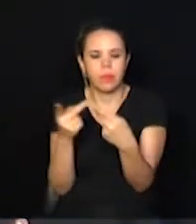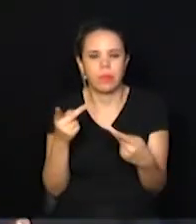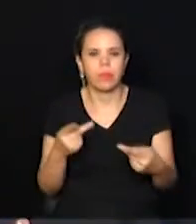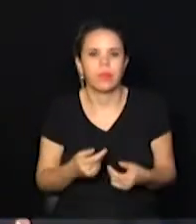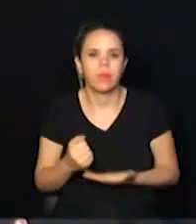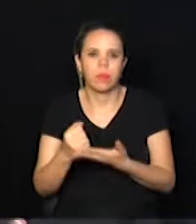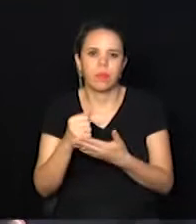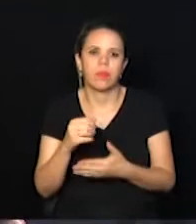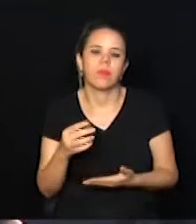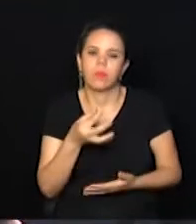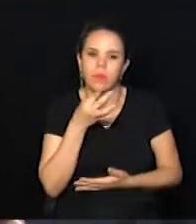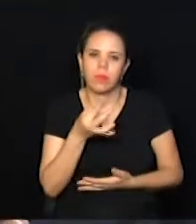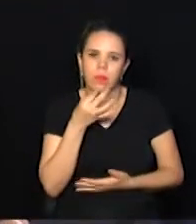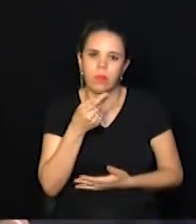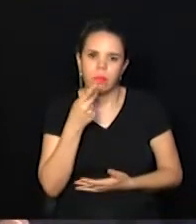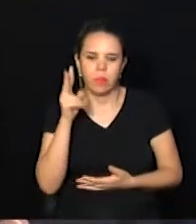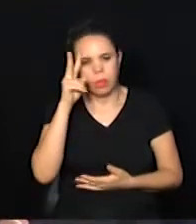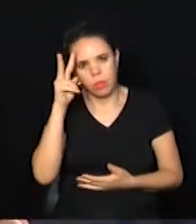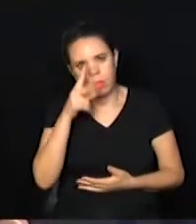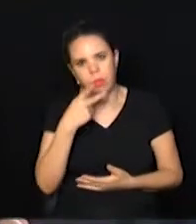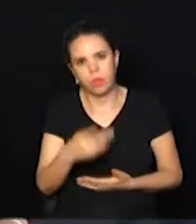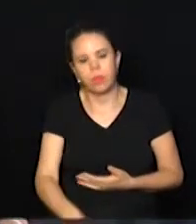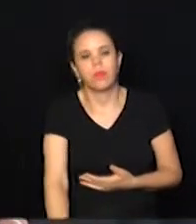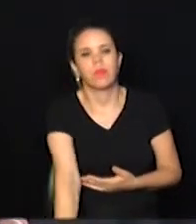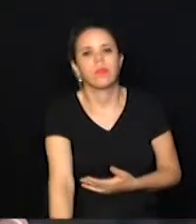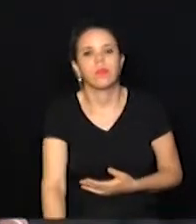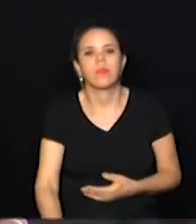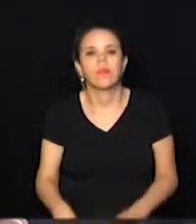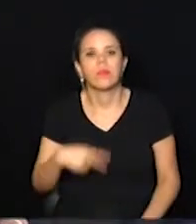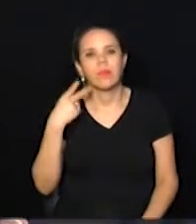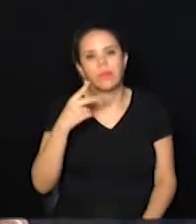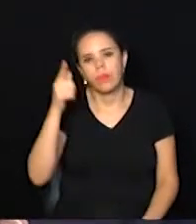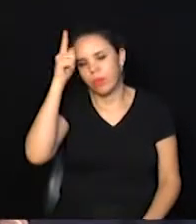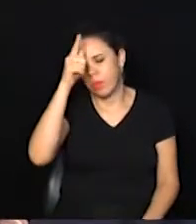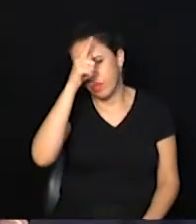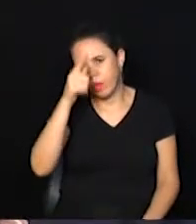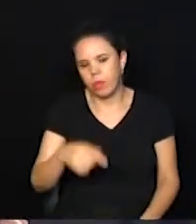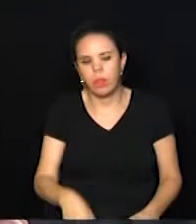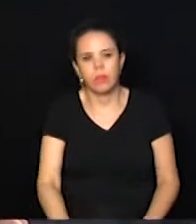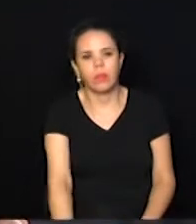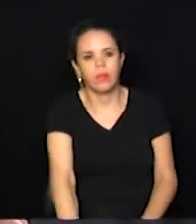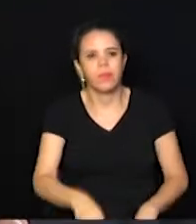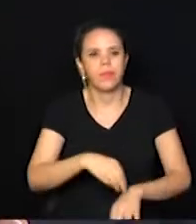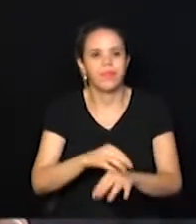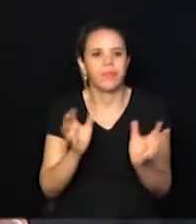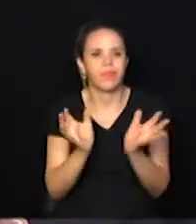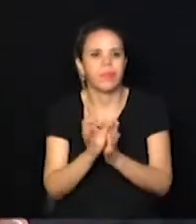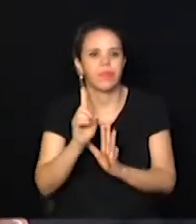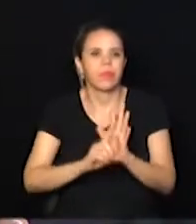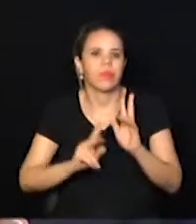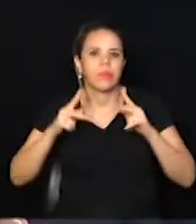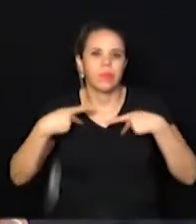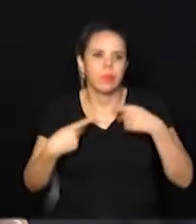ajudar a contribuir, né, nessa história, né, o vereador Gustavo Peta, que é membro da Comissão de Direitos